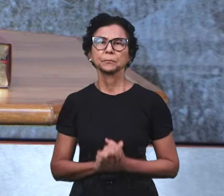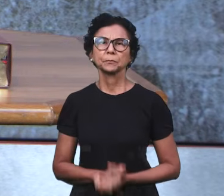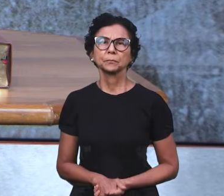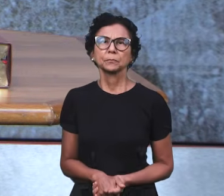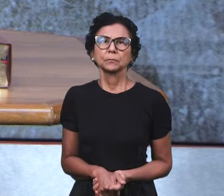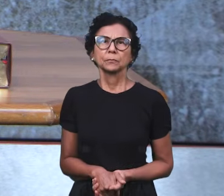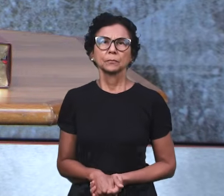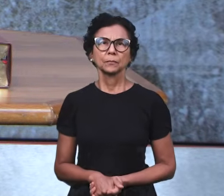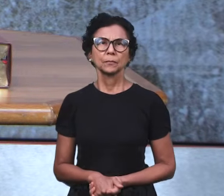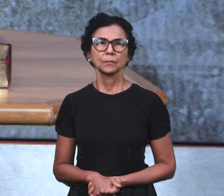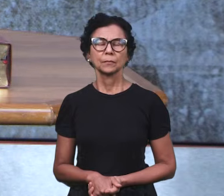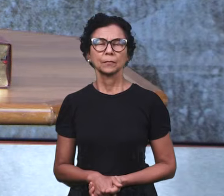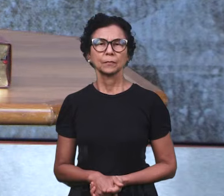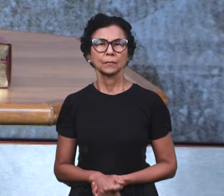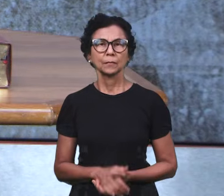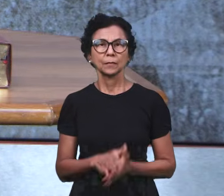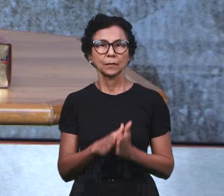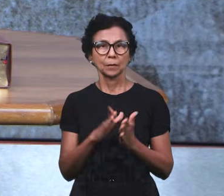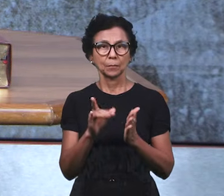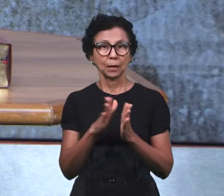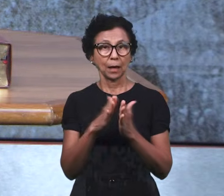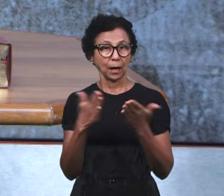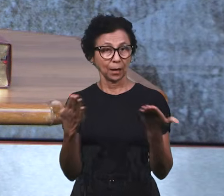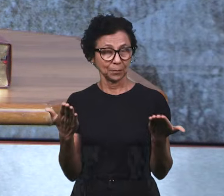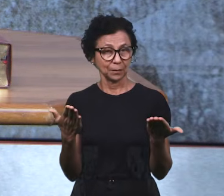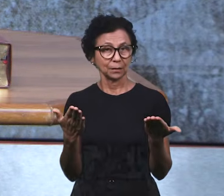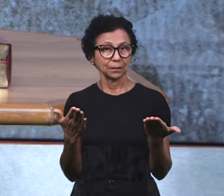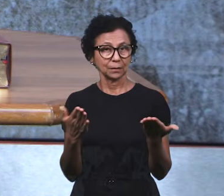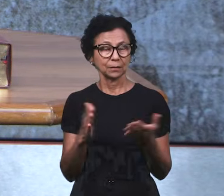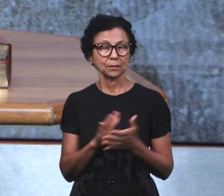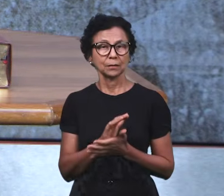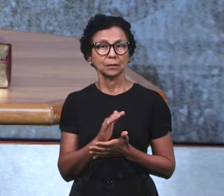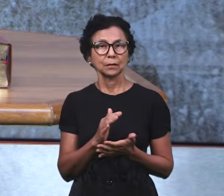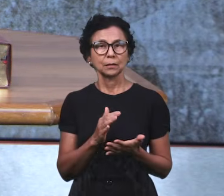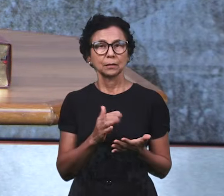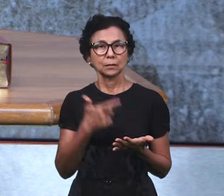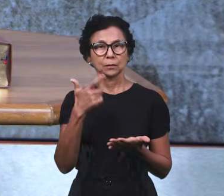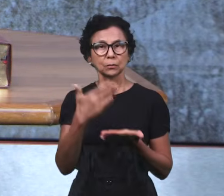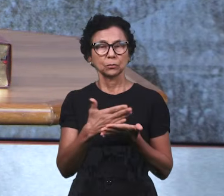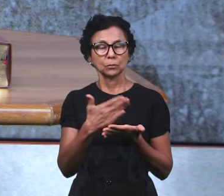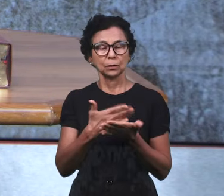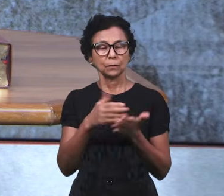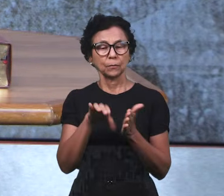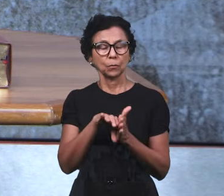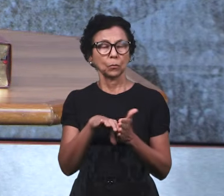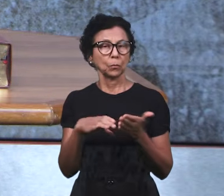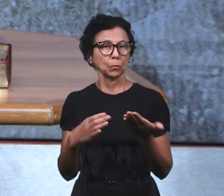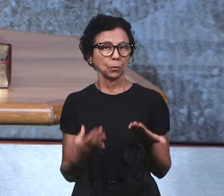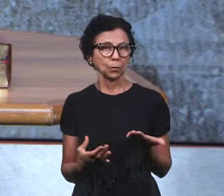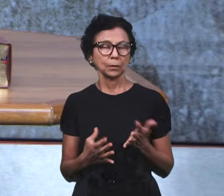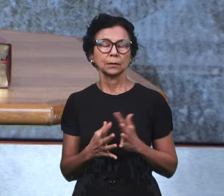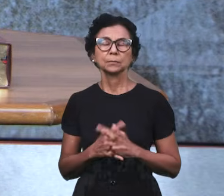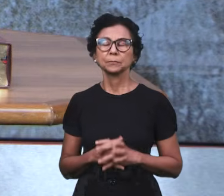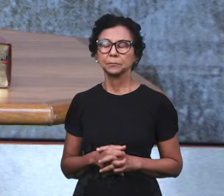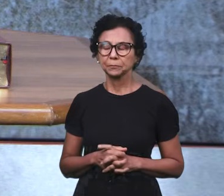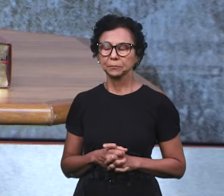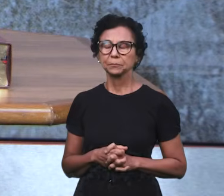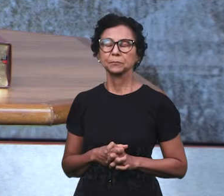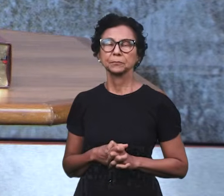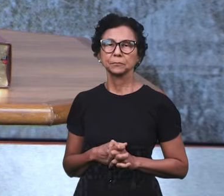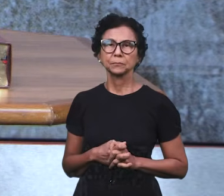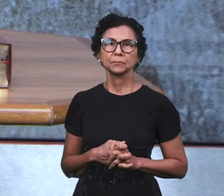Então, você já vai abrindo a sua Bíblia, porque nós estamos no segundo livro das Crônicas. Segundo livro